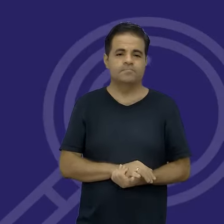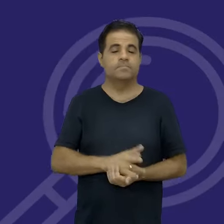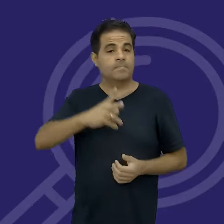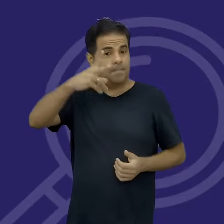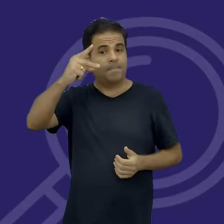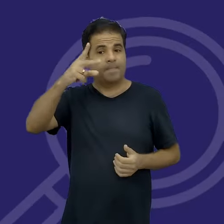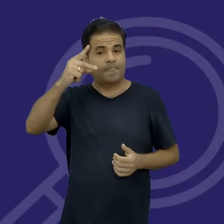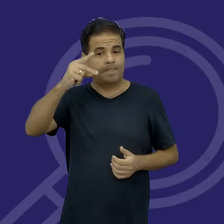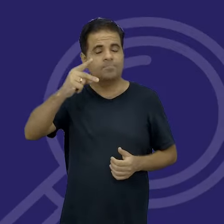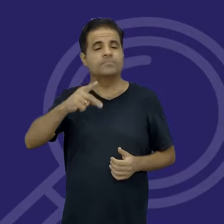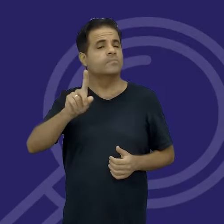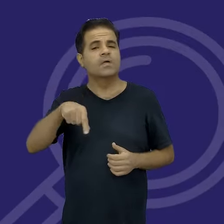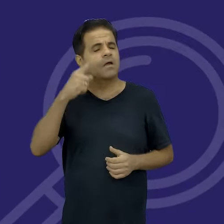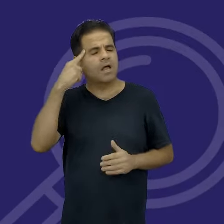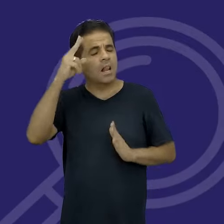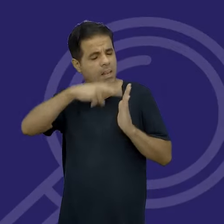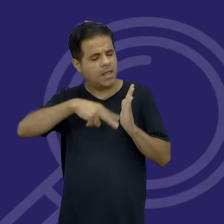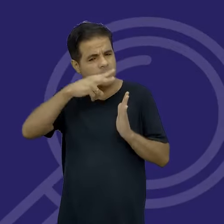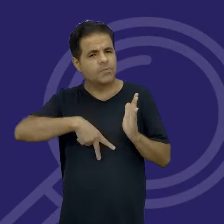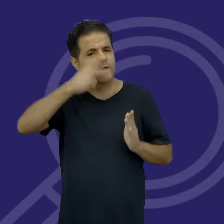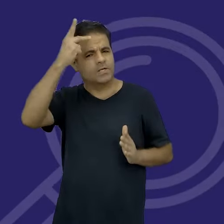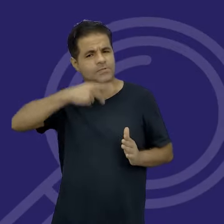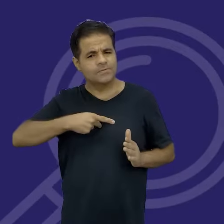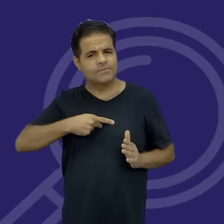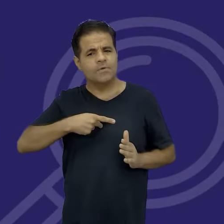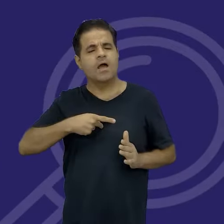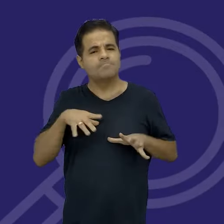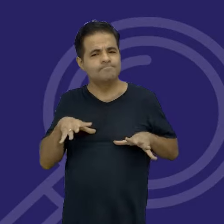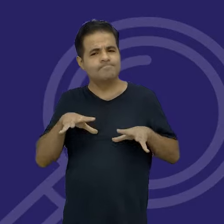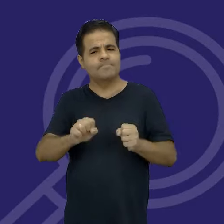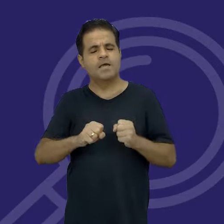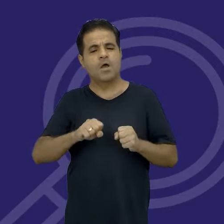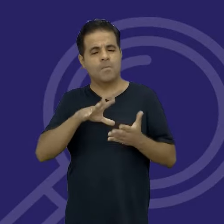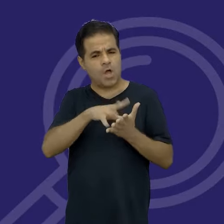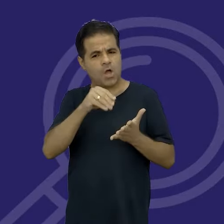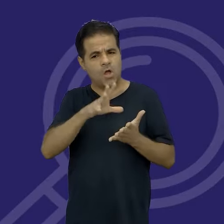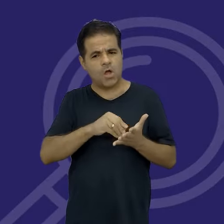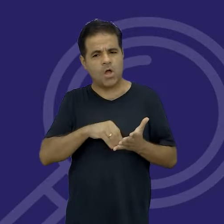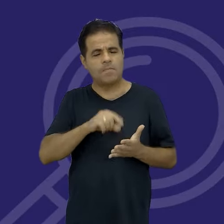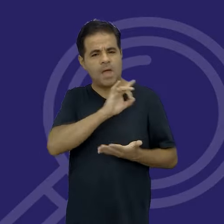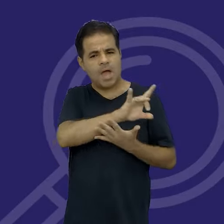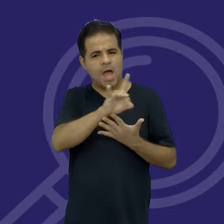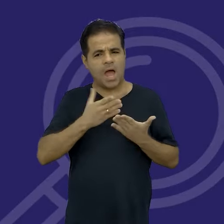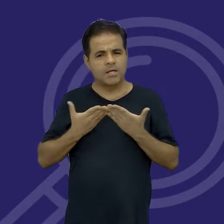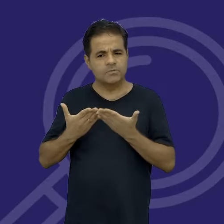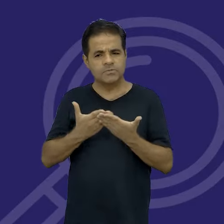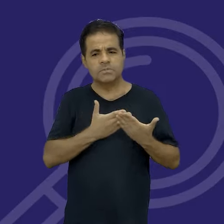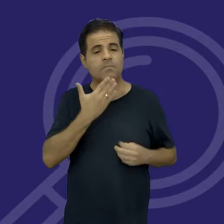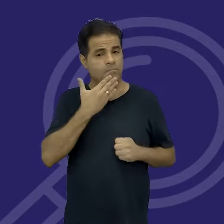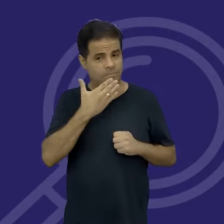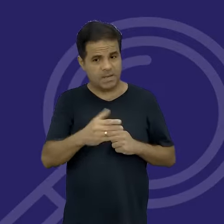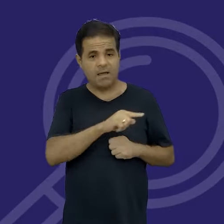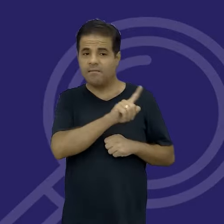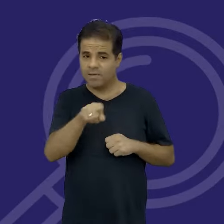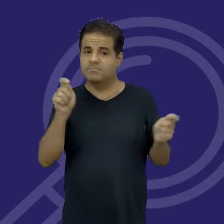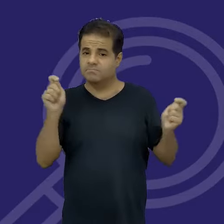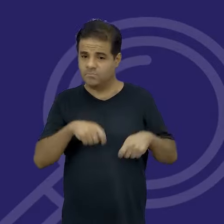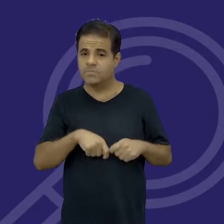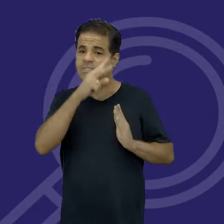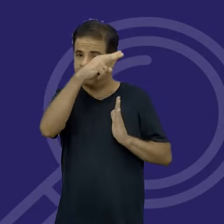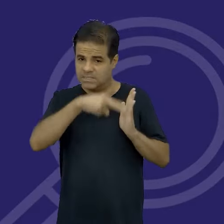Segundo passo, fazer uma leitura individual, entregar uma cópia desse problema para cada estudante, e também solicitar que eles façam